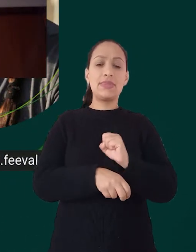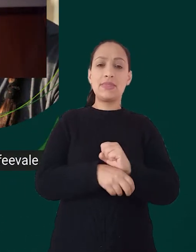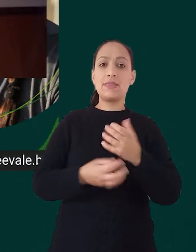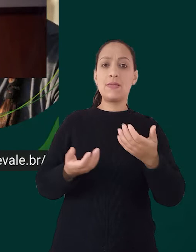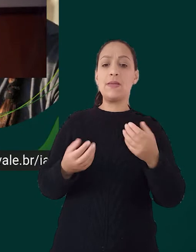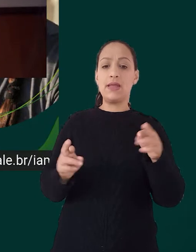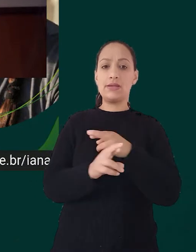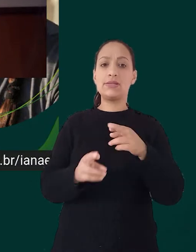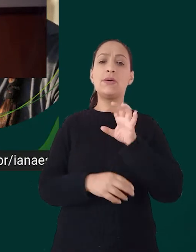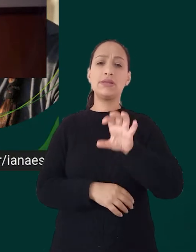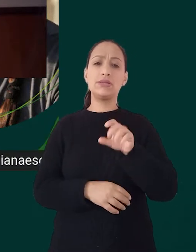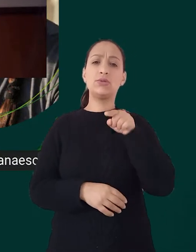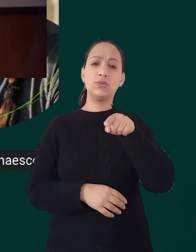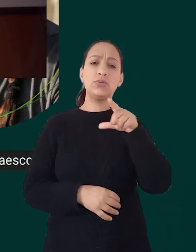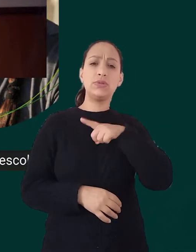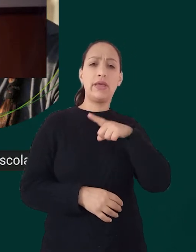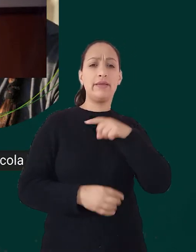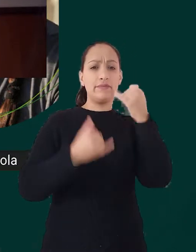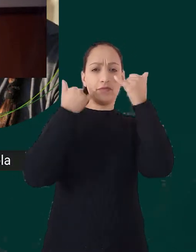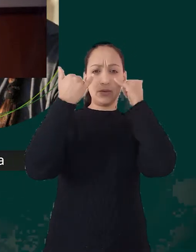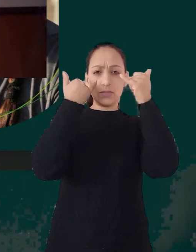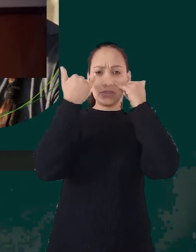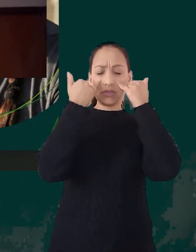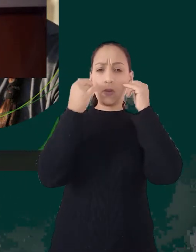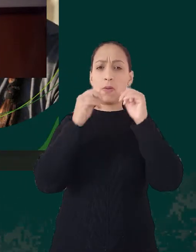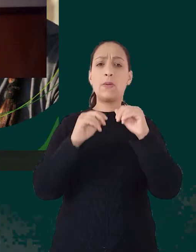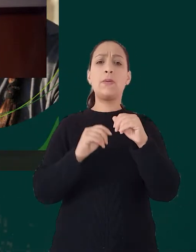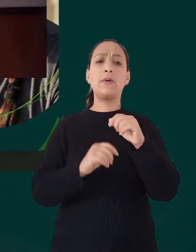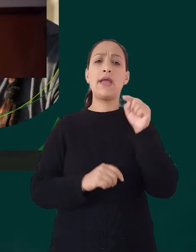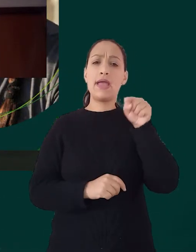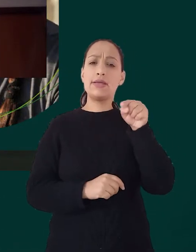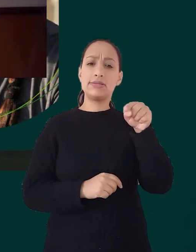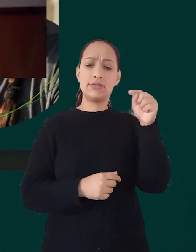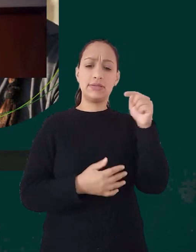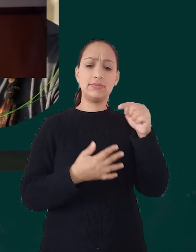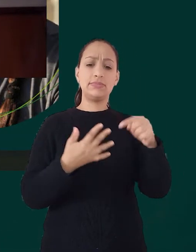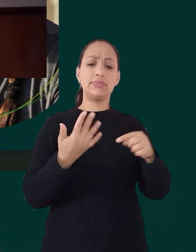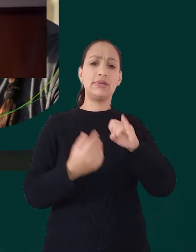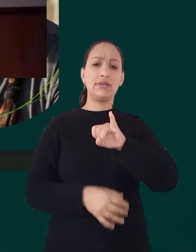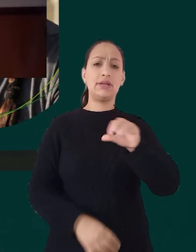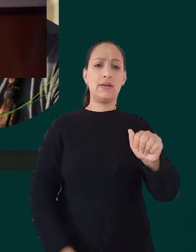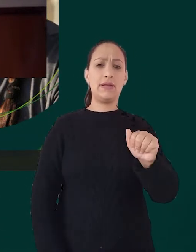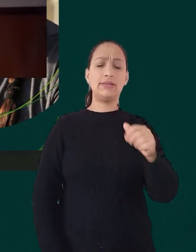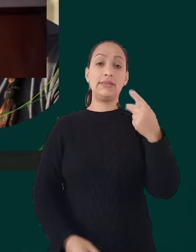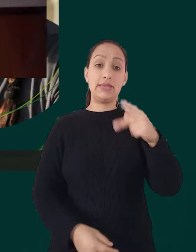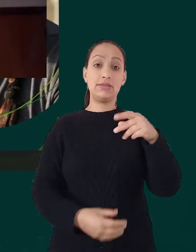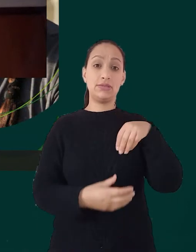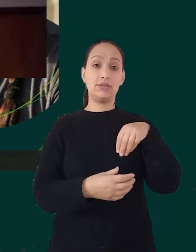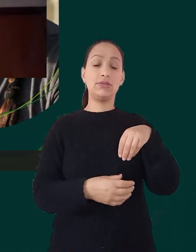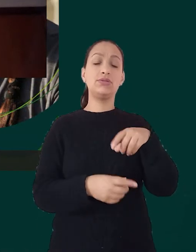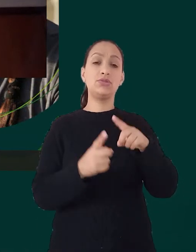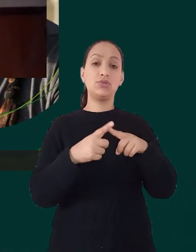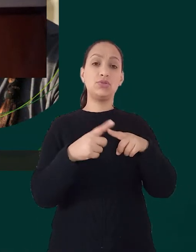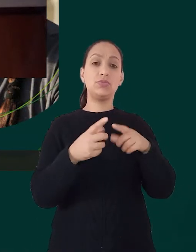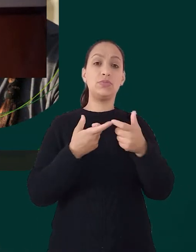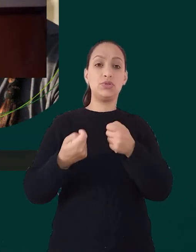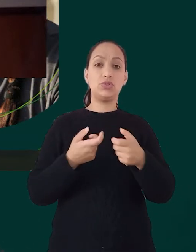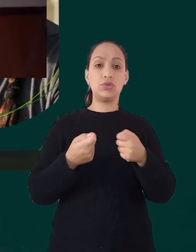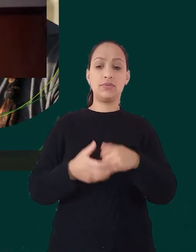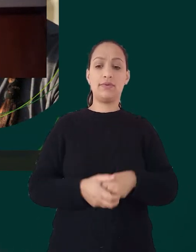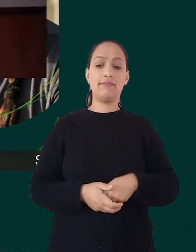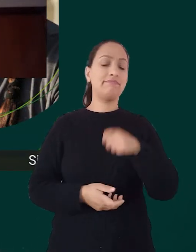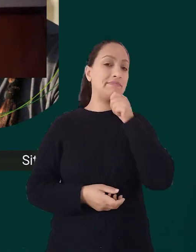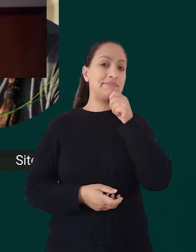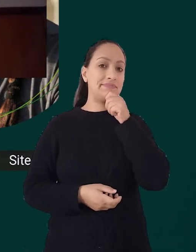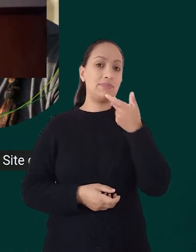isso. Tu tens alguma informação com relação a esse aspecto de inteligência nesse jogo? Eu ainda